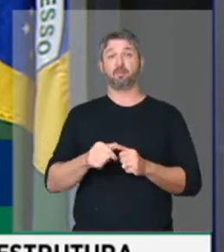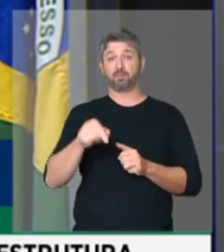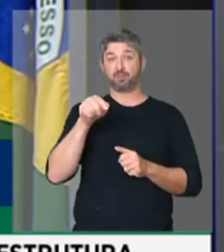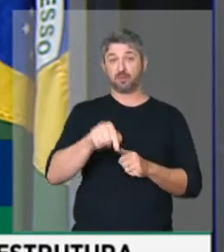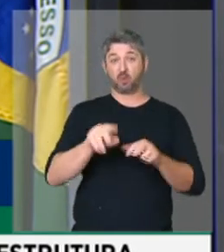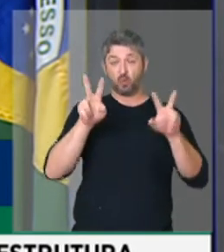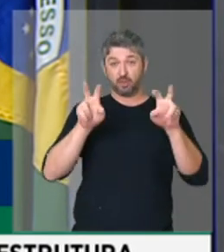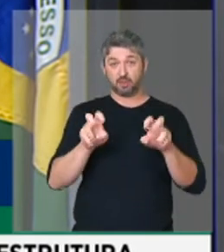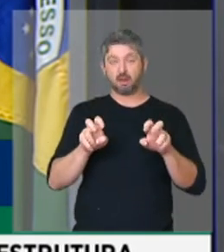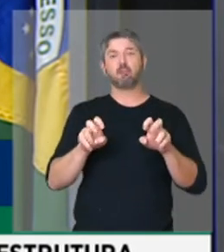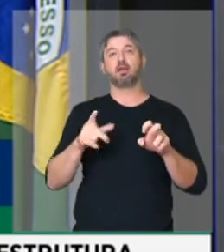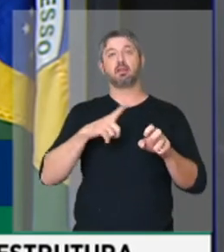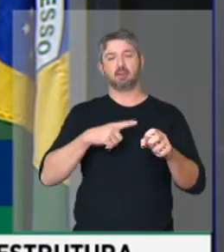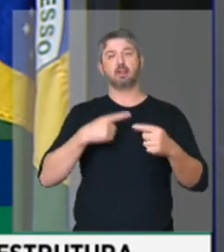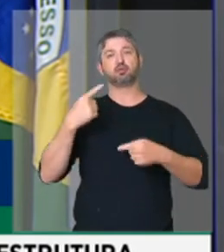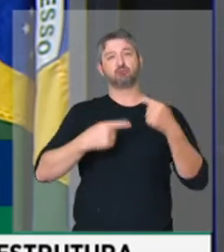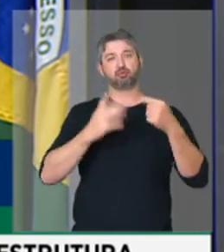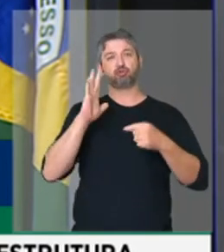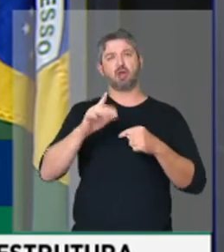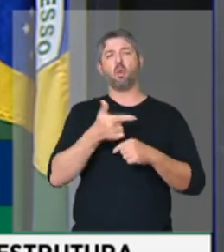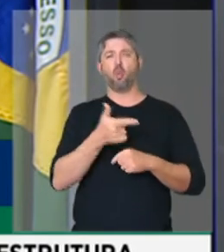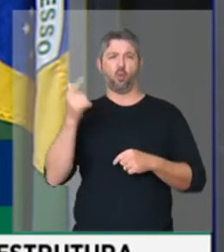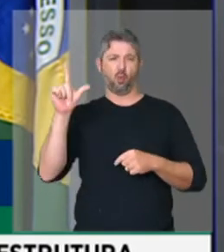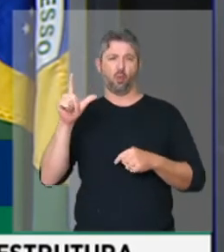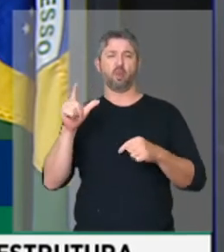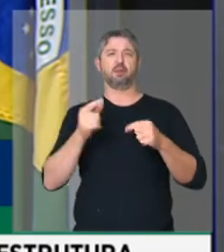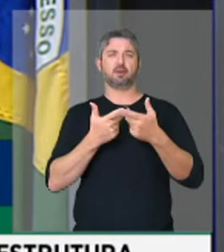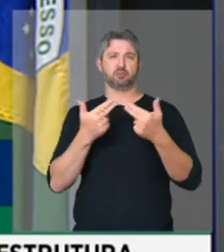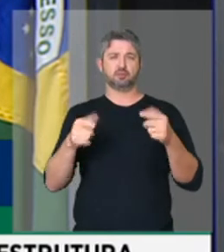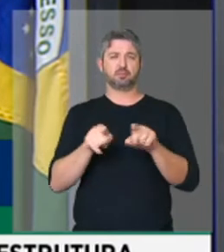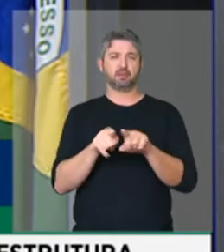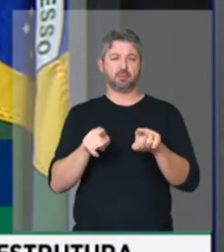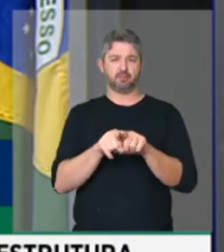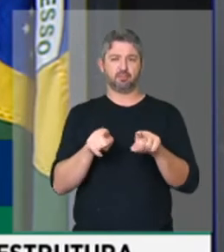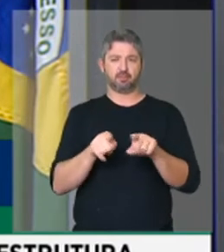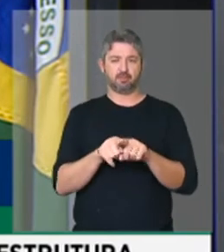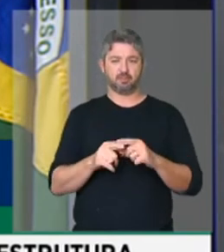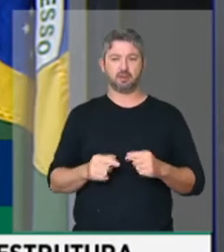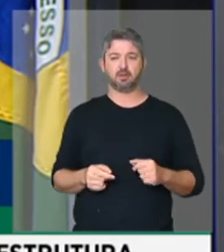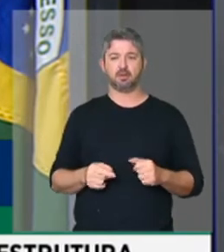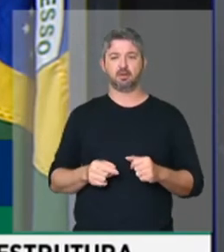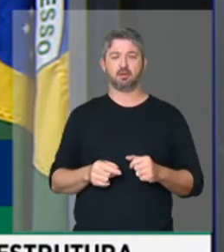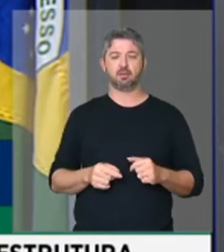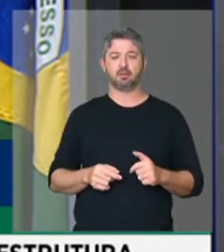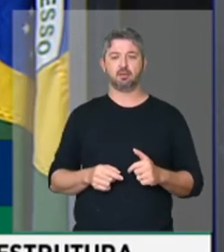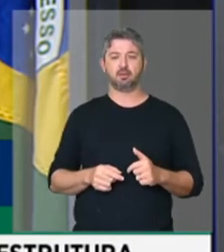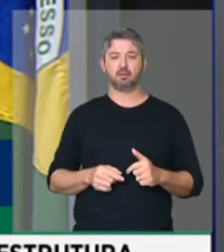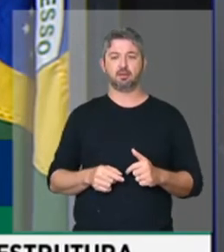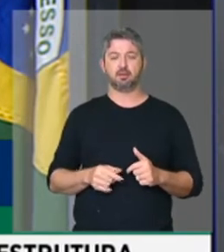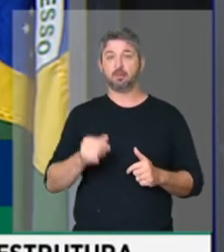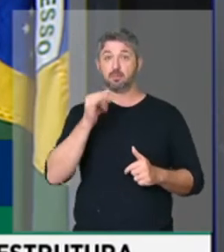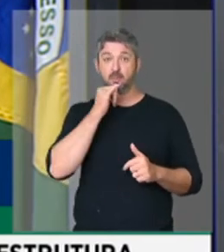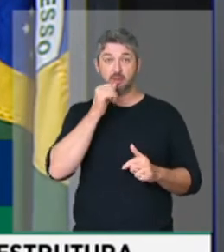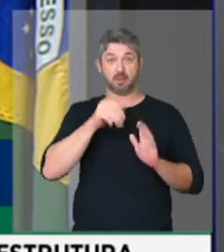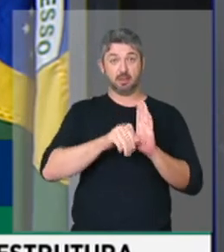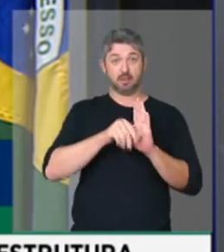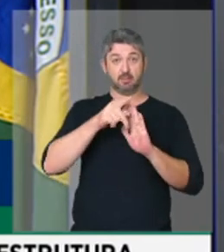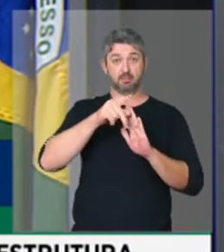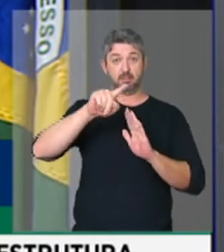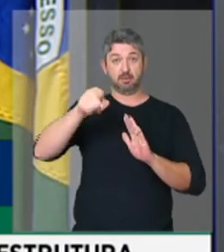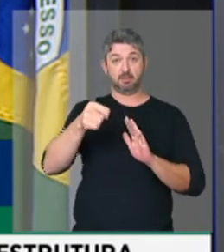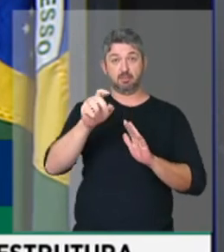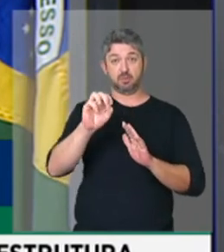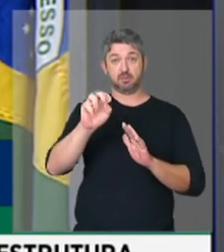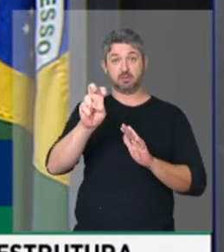sendo tratado, inclusive, em outras matérias que estão sob análise nessa casa, por exemplo, a MP